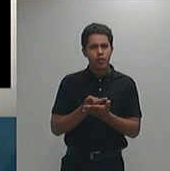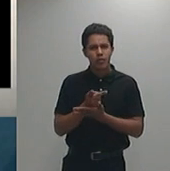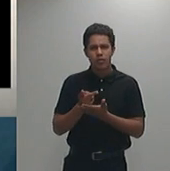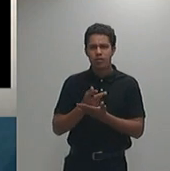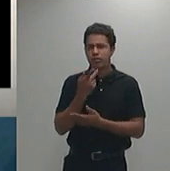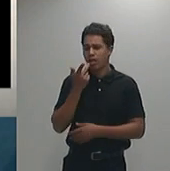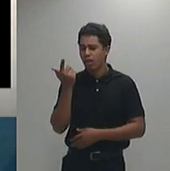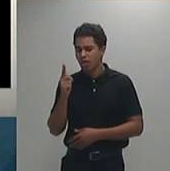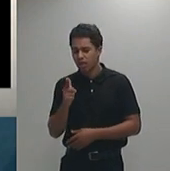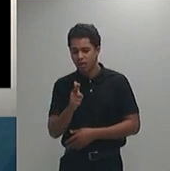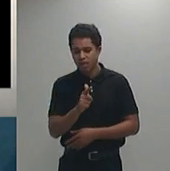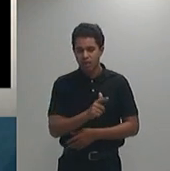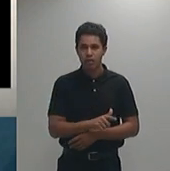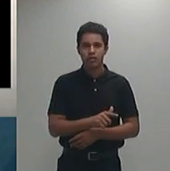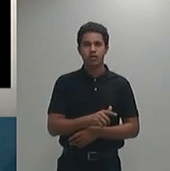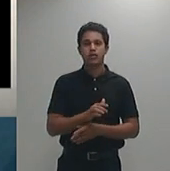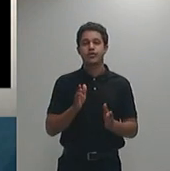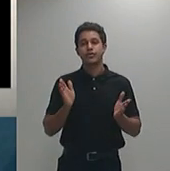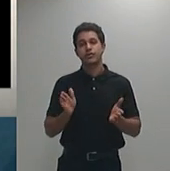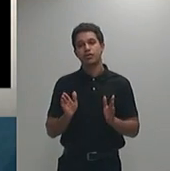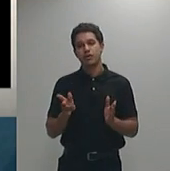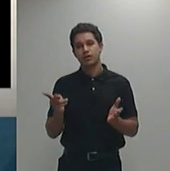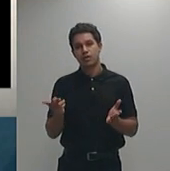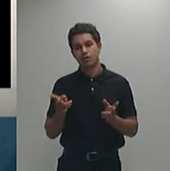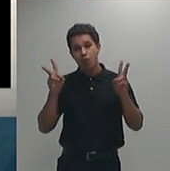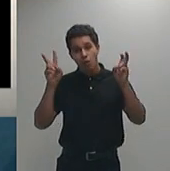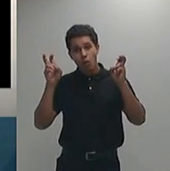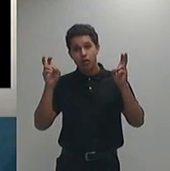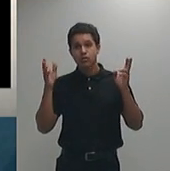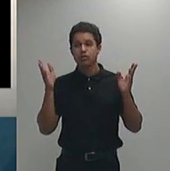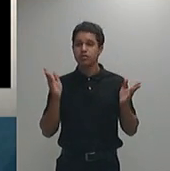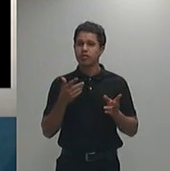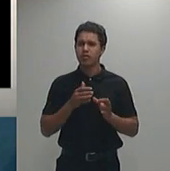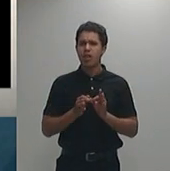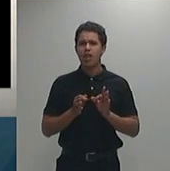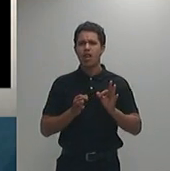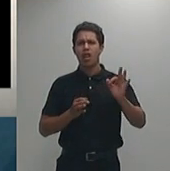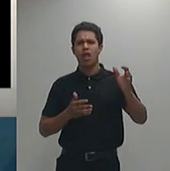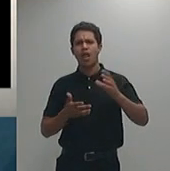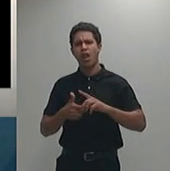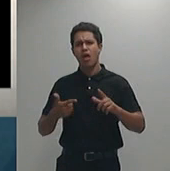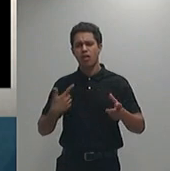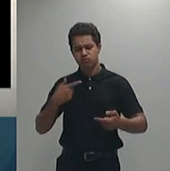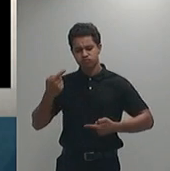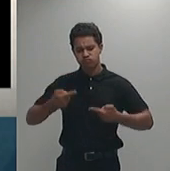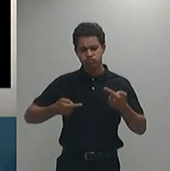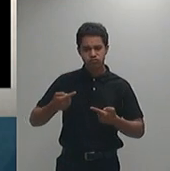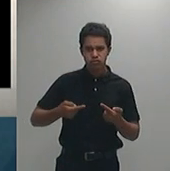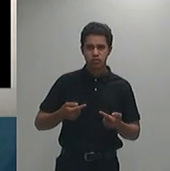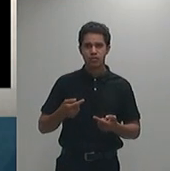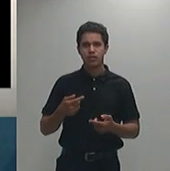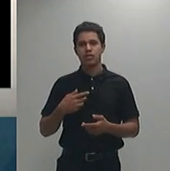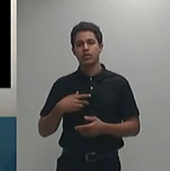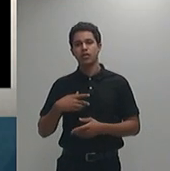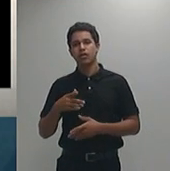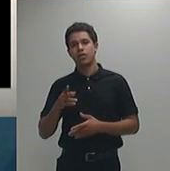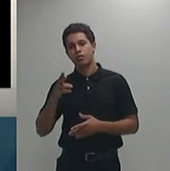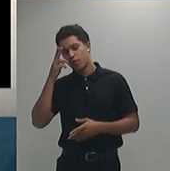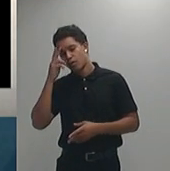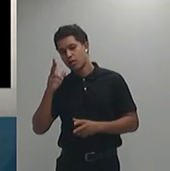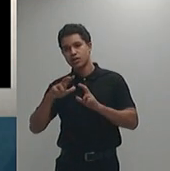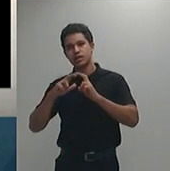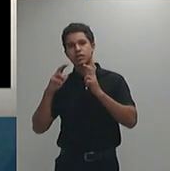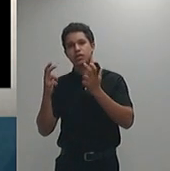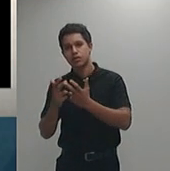repetitivo já que o assunto Foi largamente debatido em memoriais em sessões